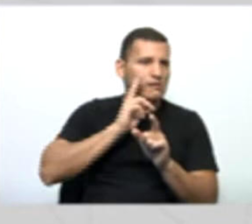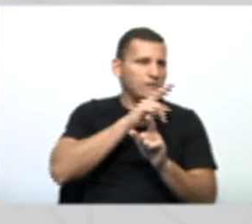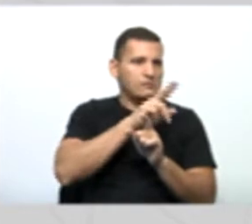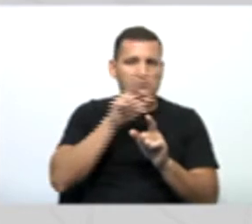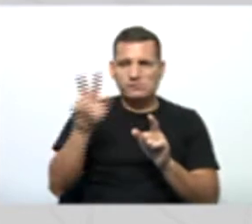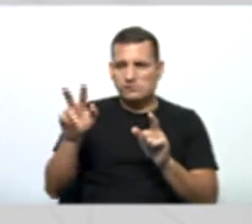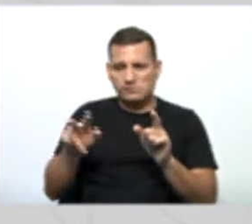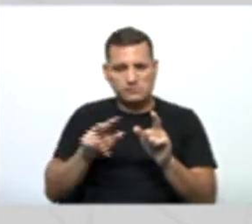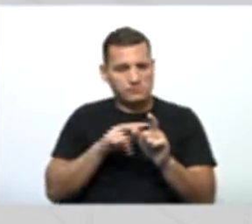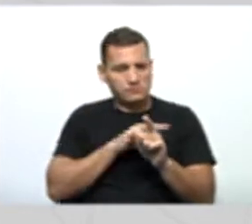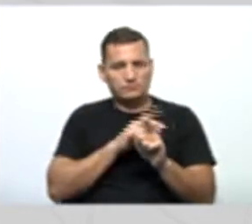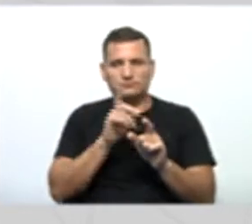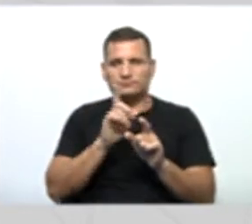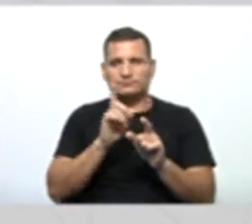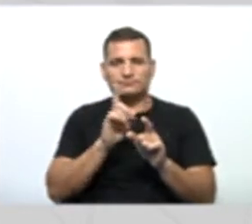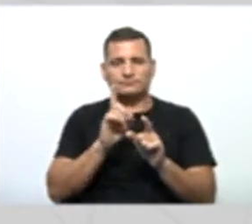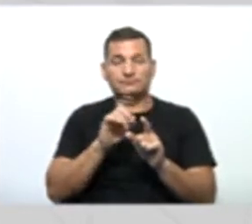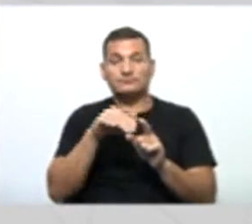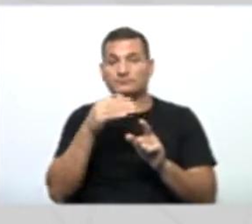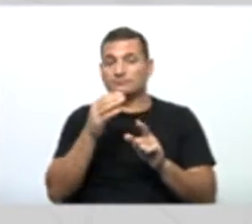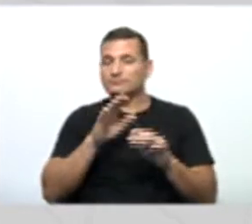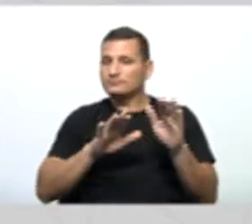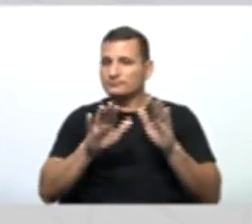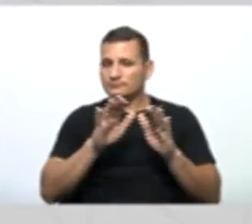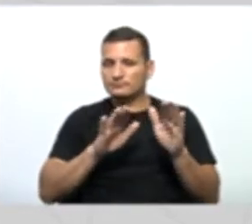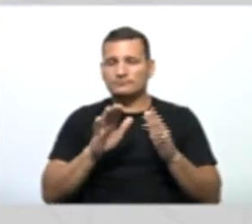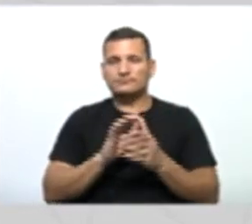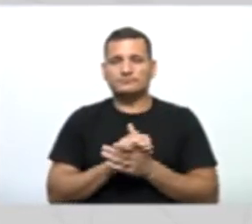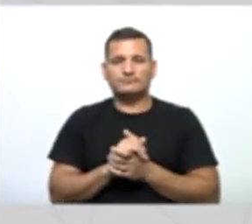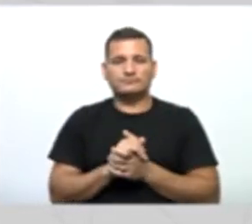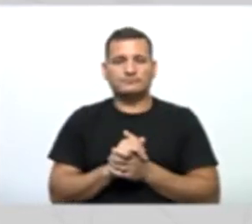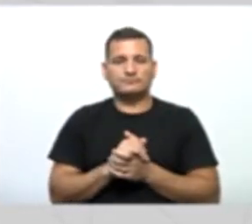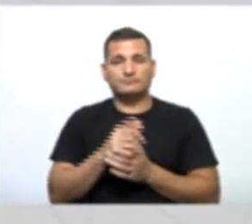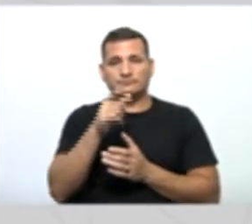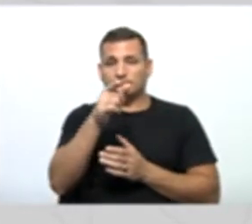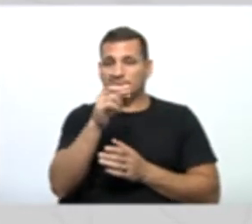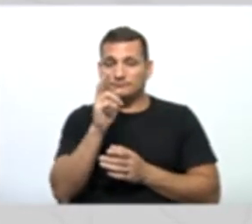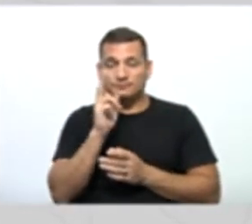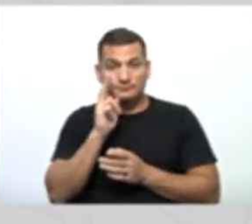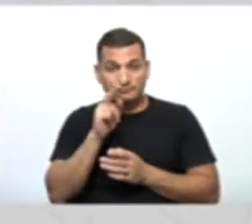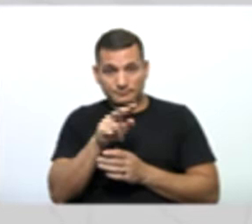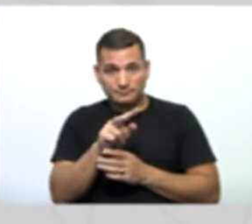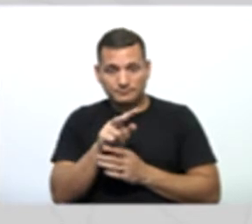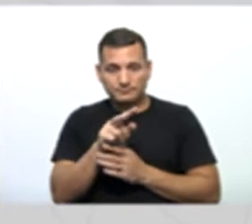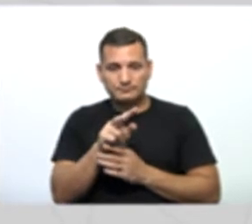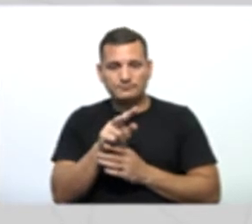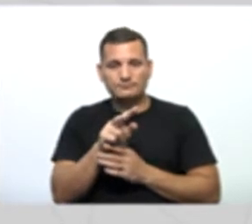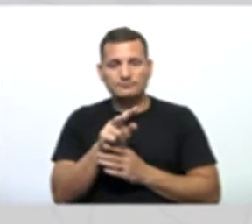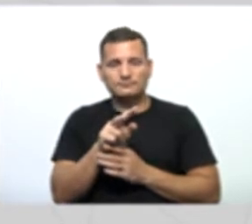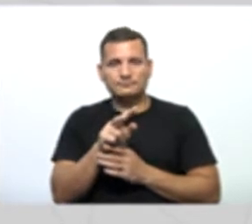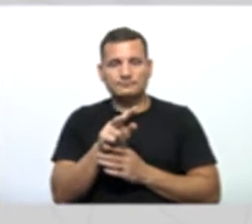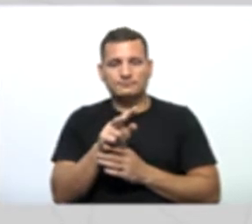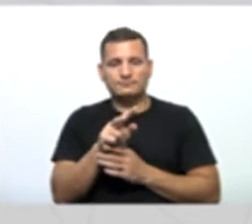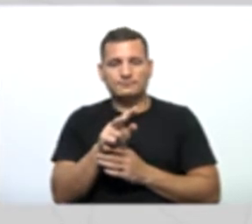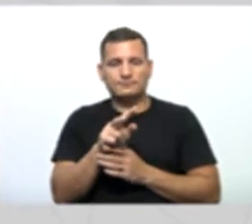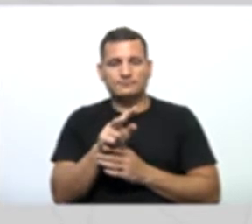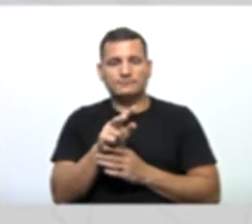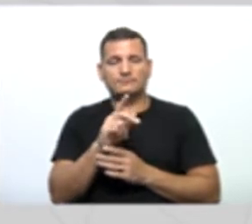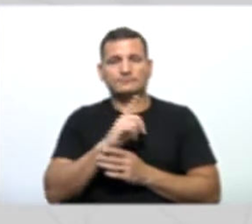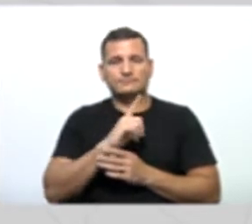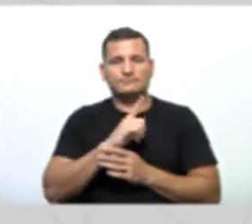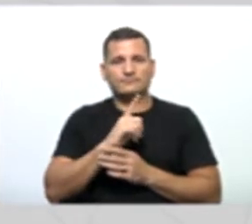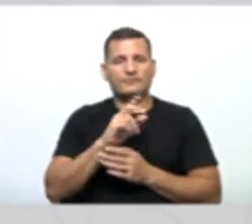estava acontecendo aqui. Então, muito cuidado com isso daí. Quando você observar que tem